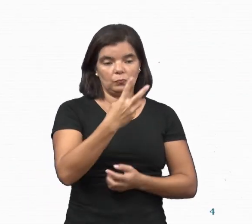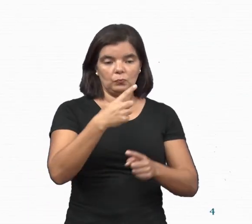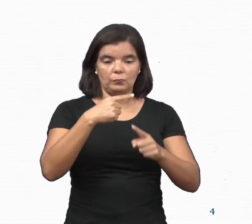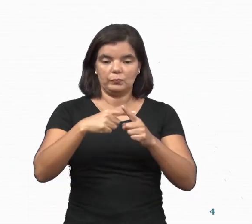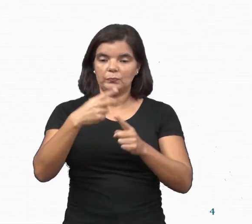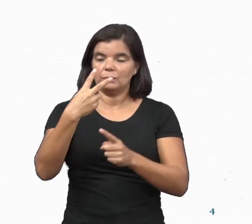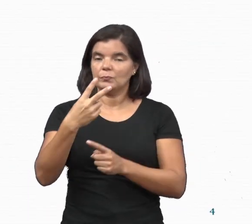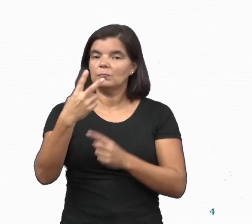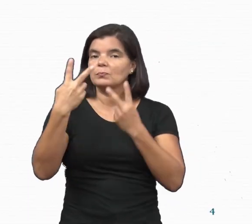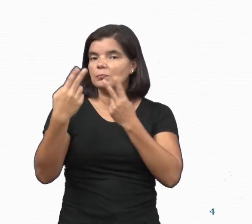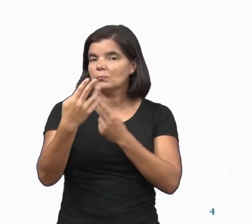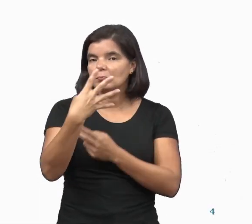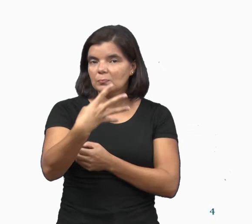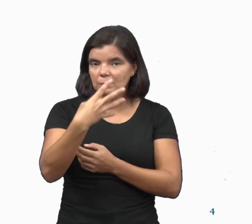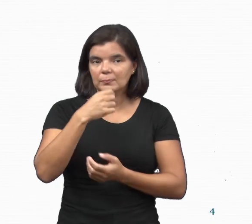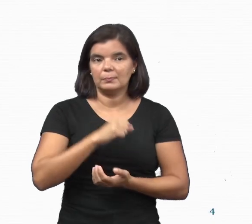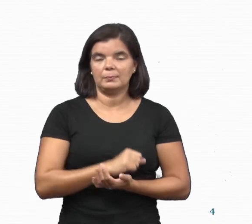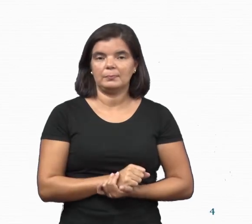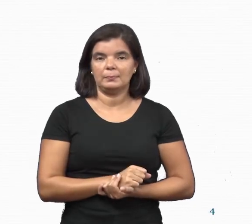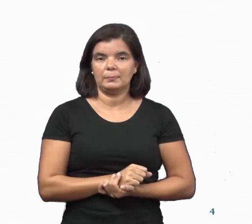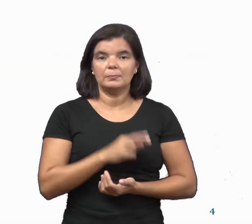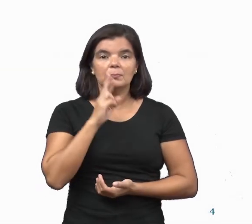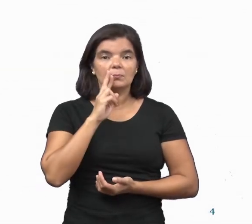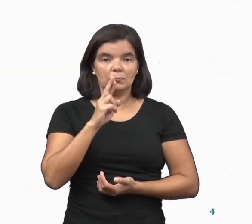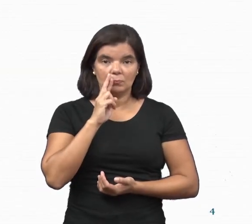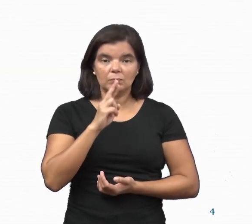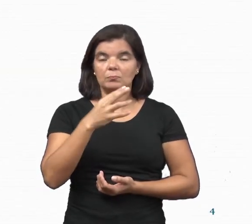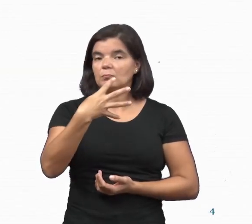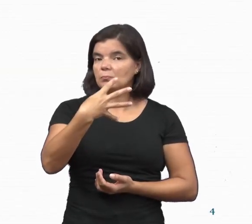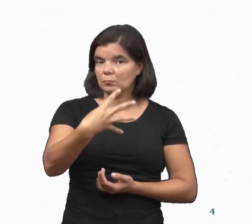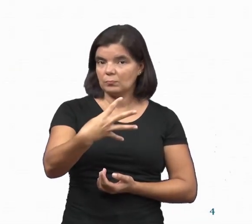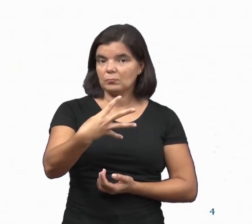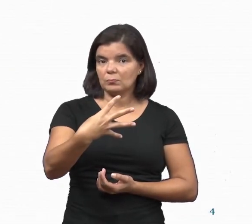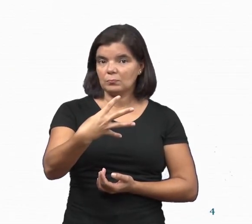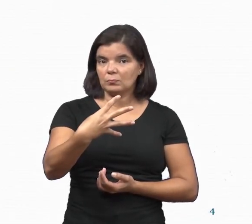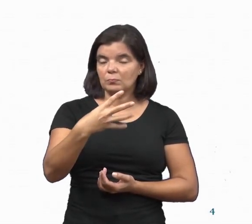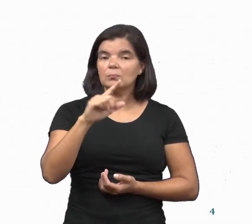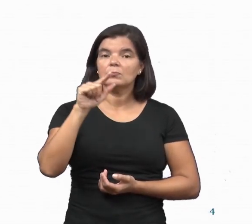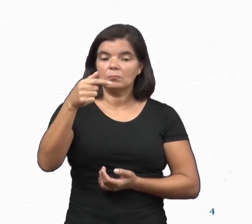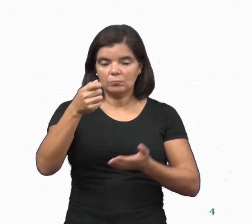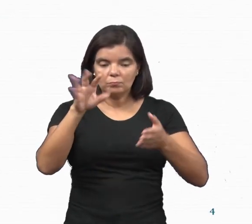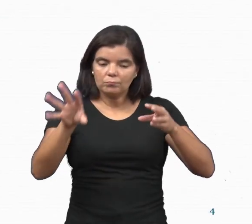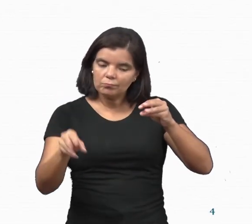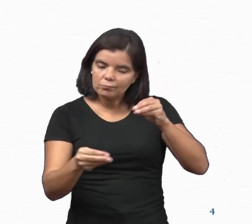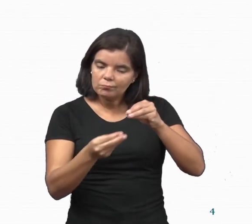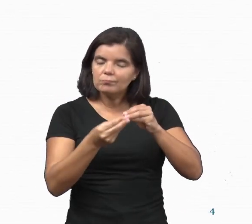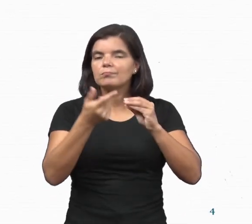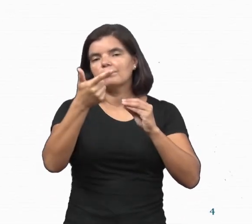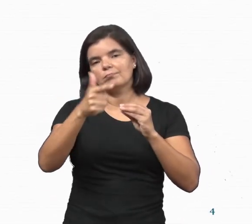dá 4. Resolvi, coloco o 4 e o resto eu reescrevo.